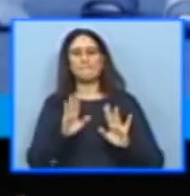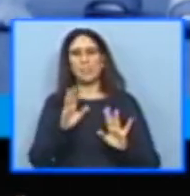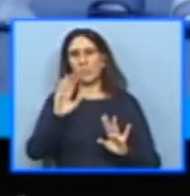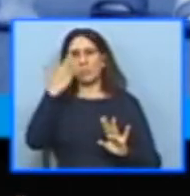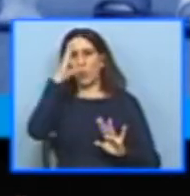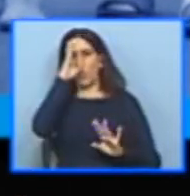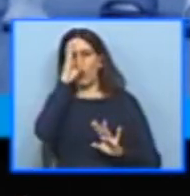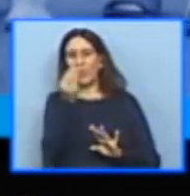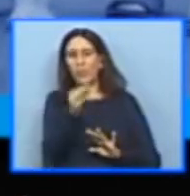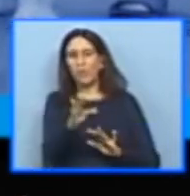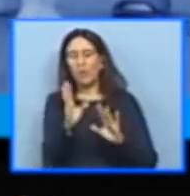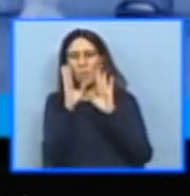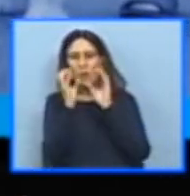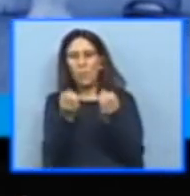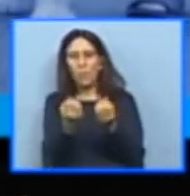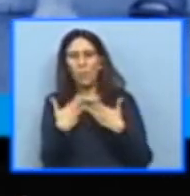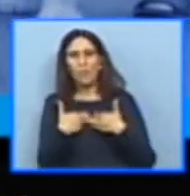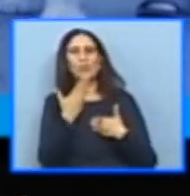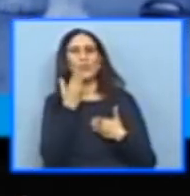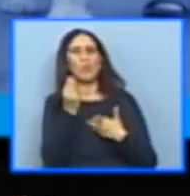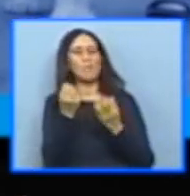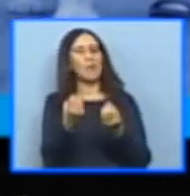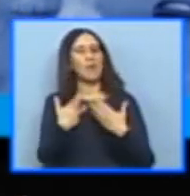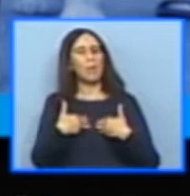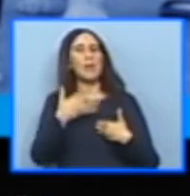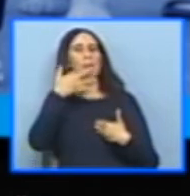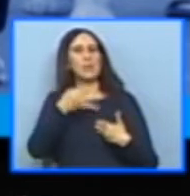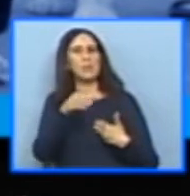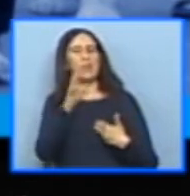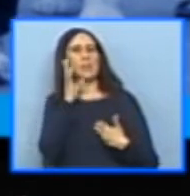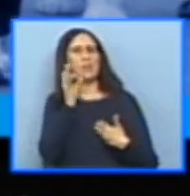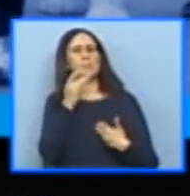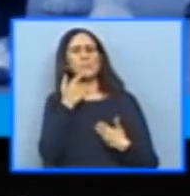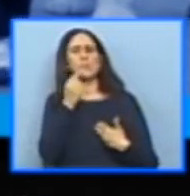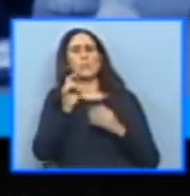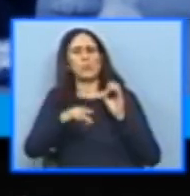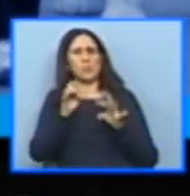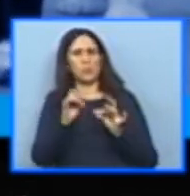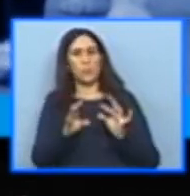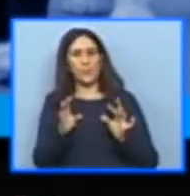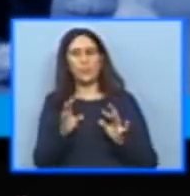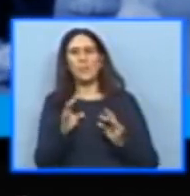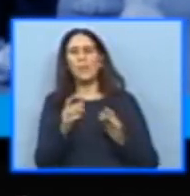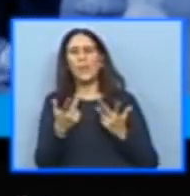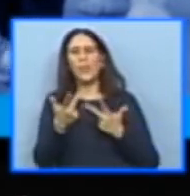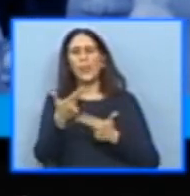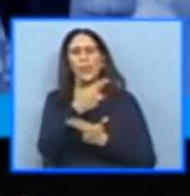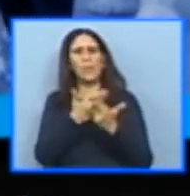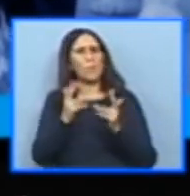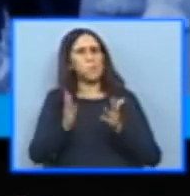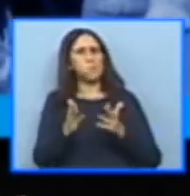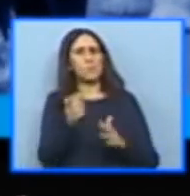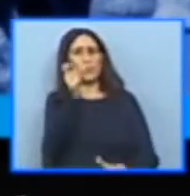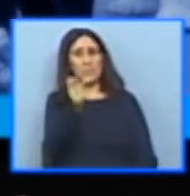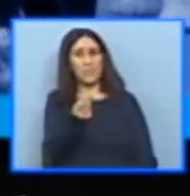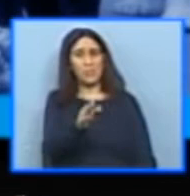criança, primeiro ouvir o jovem e tentar acreditar nele e perceber o que aconteceu. Não é preciso ir criticar, porque se a criança já fez